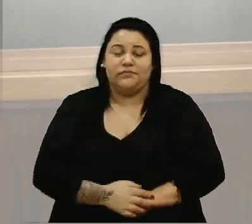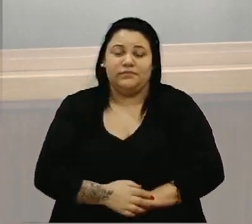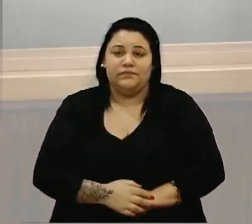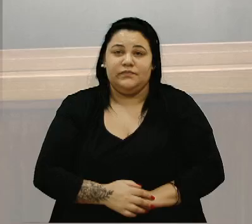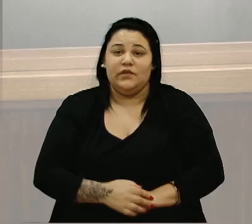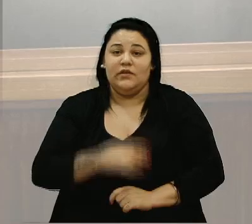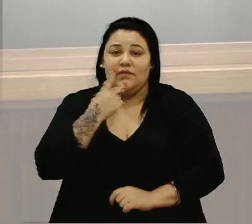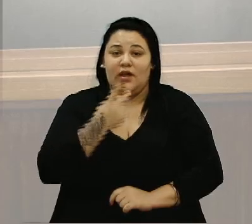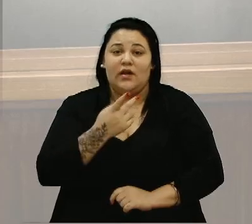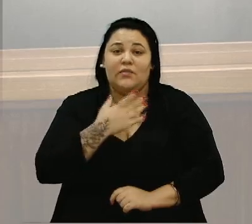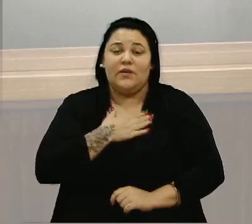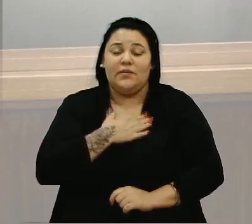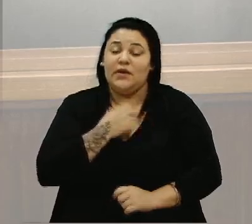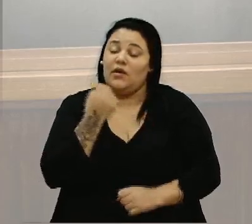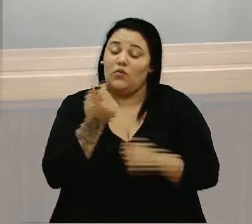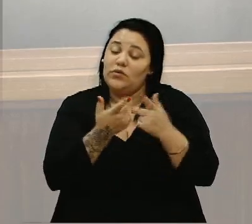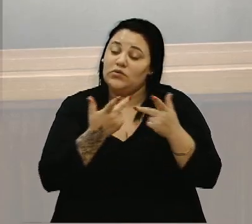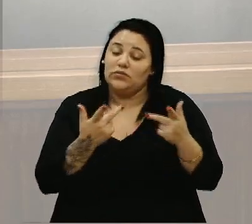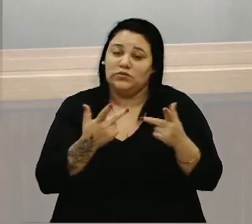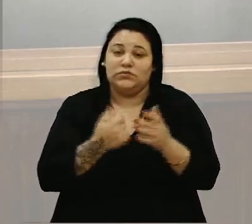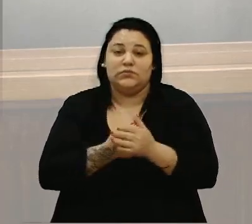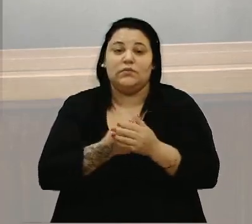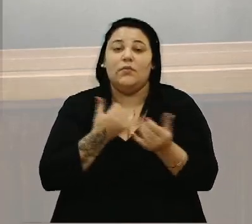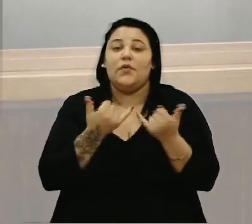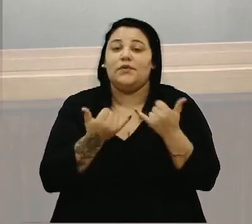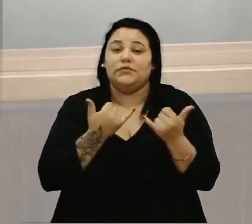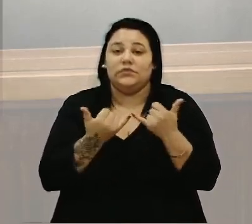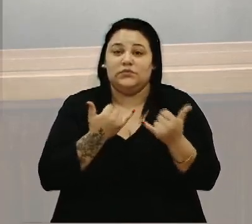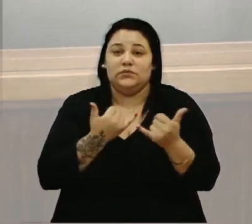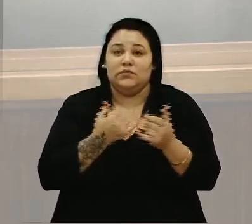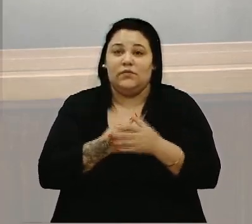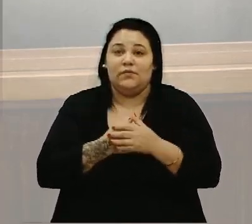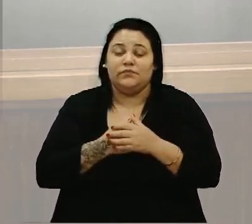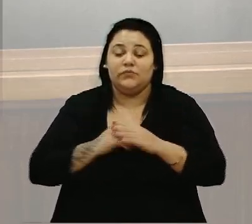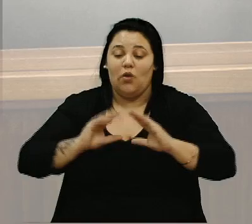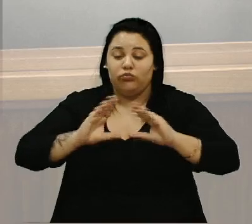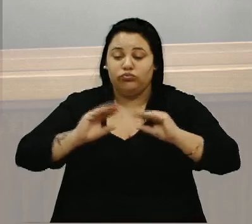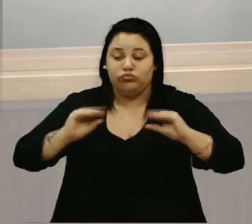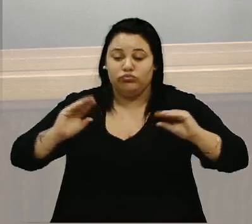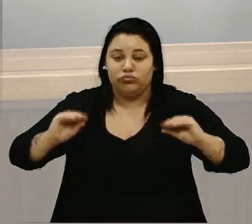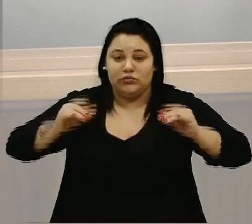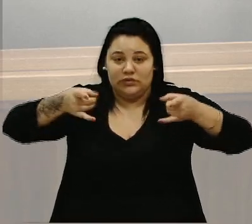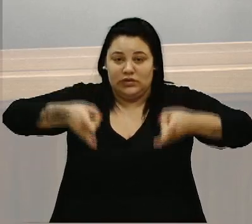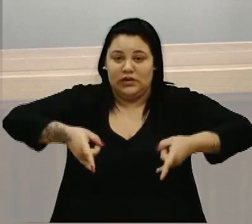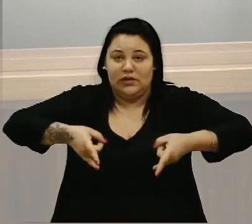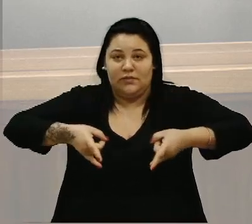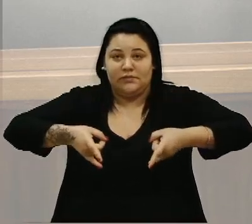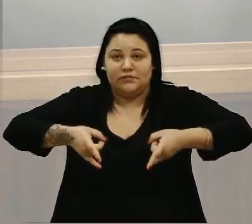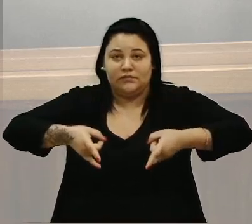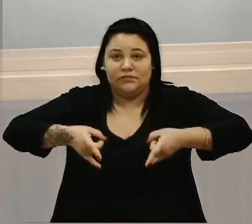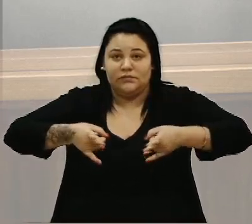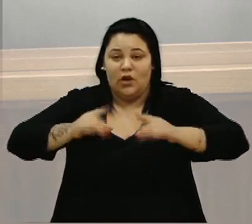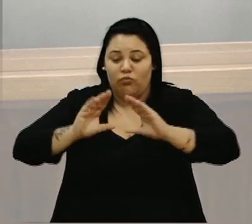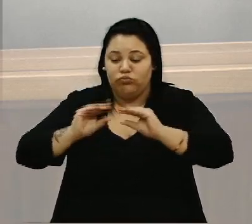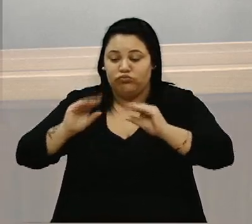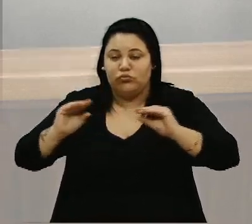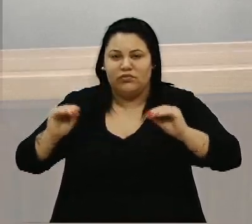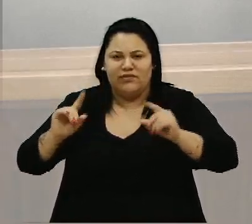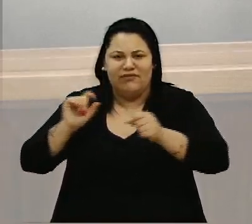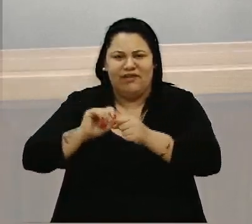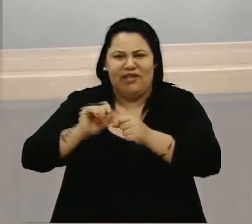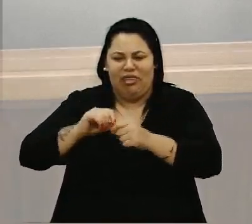apresentaram algumas questões, como, por exemplo, o travesseiro da UPA Central ser feito de